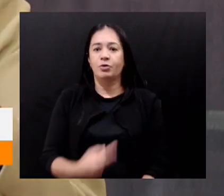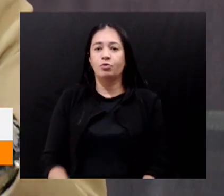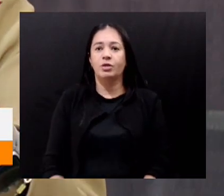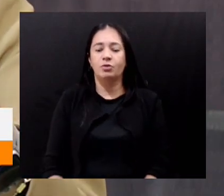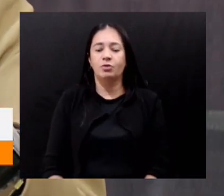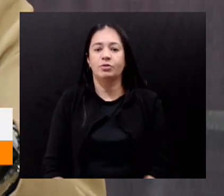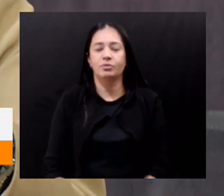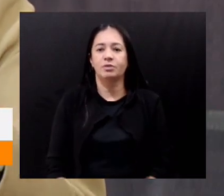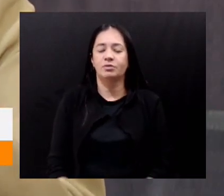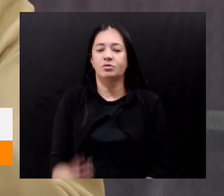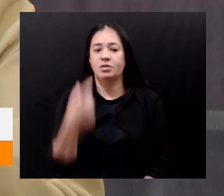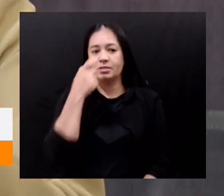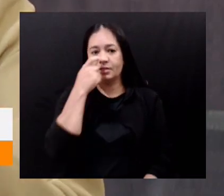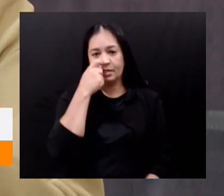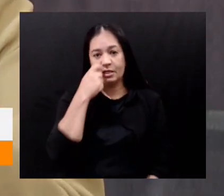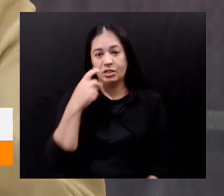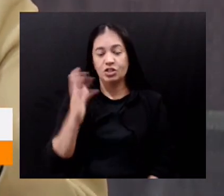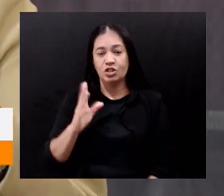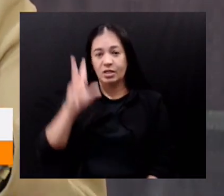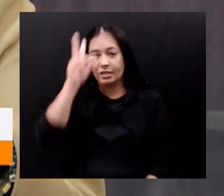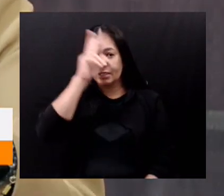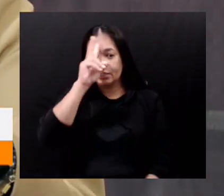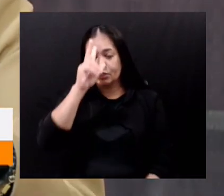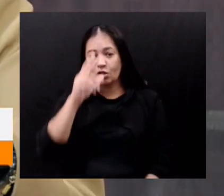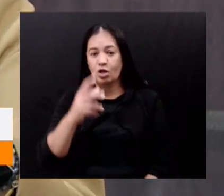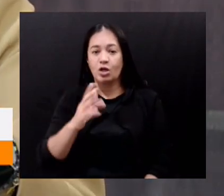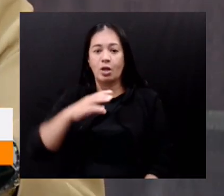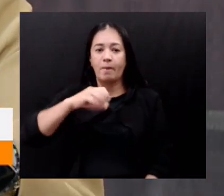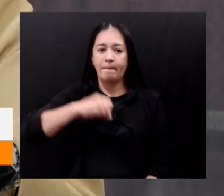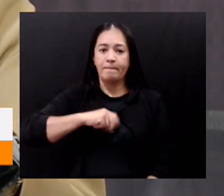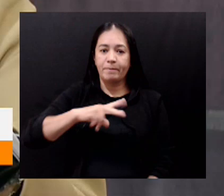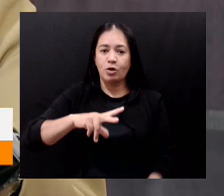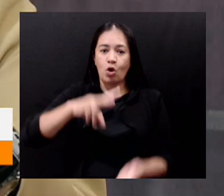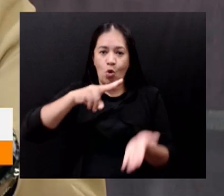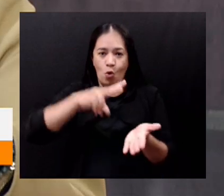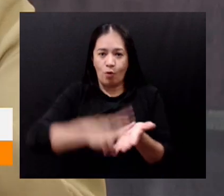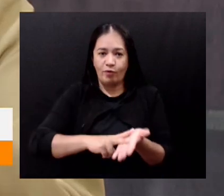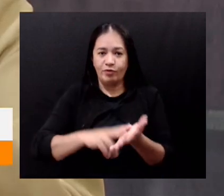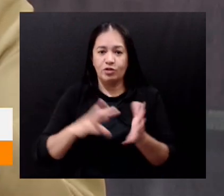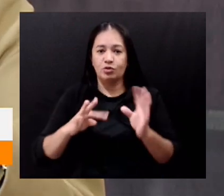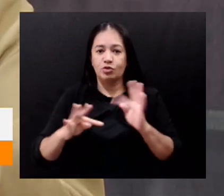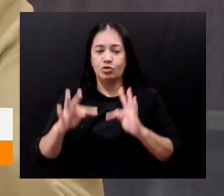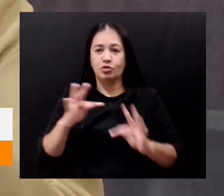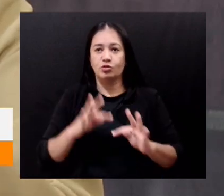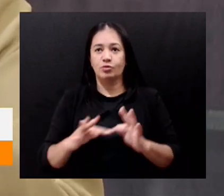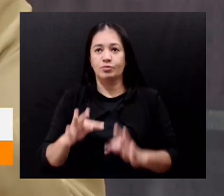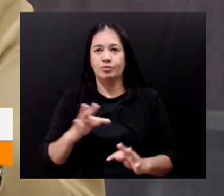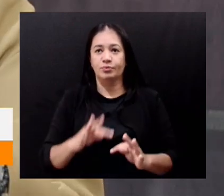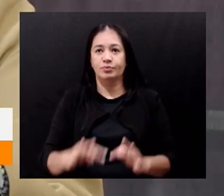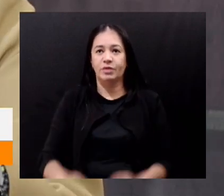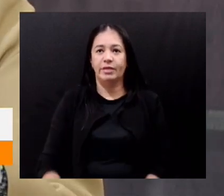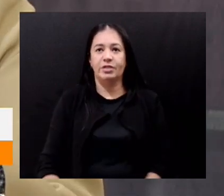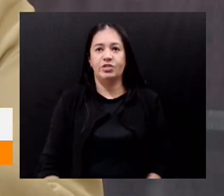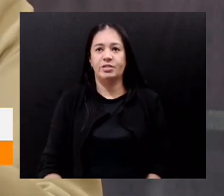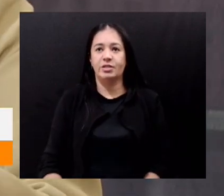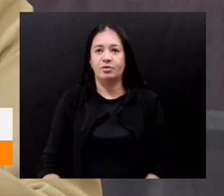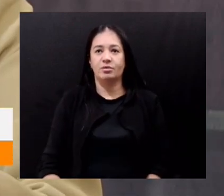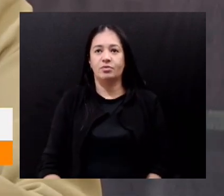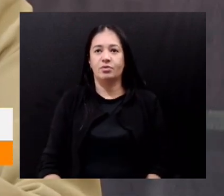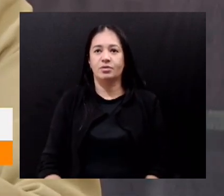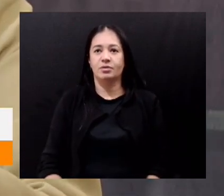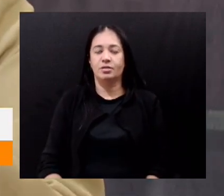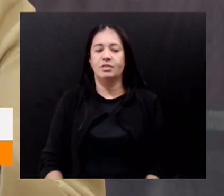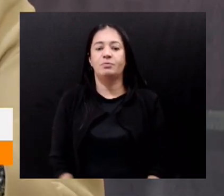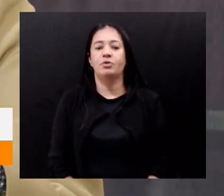português, italiano, espanhol, o visto do turismo ele é muito facilitado, tá? Nós Uhum. temos um visto que chama-se o ESTA,